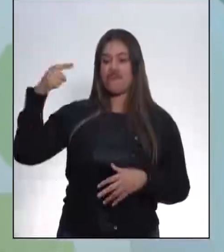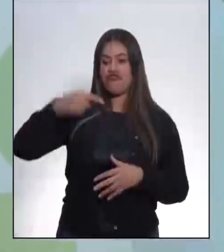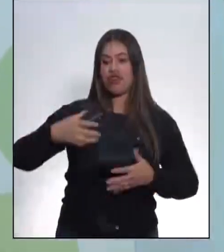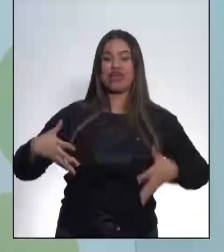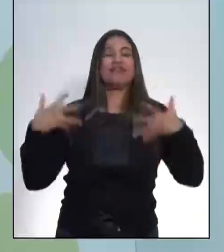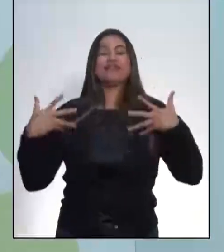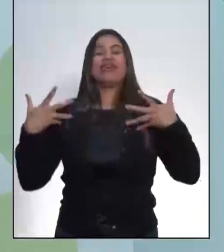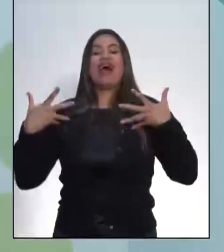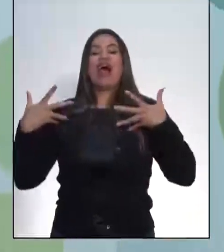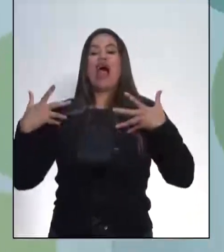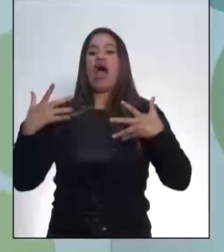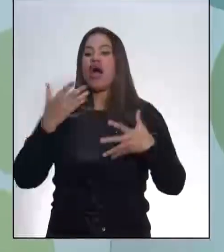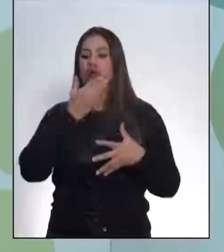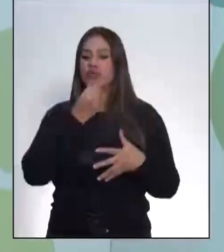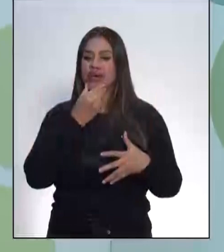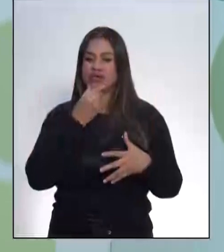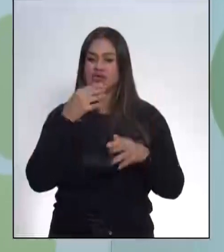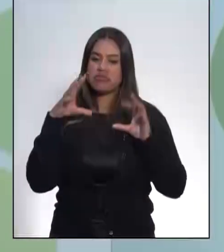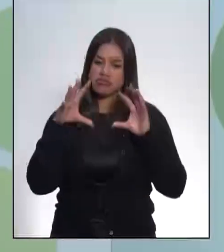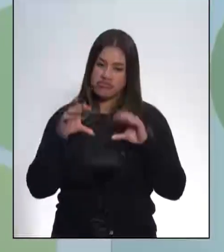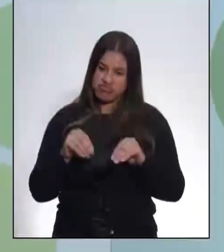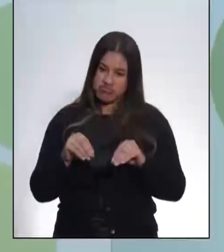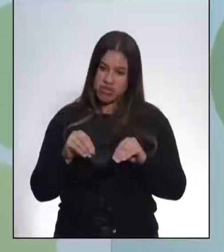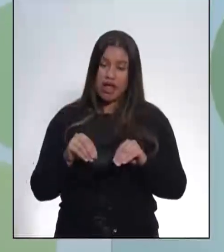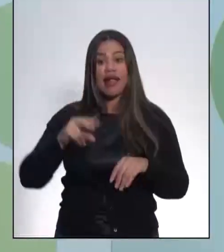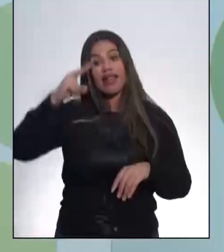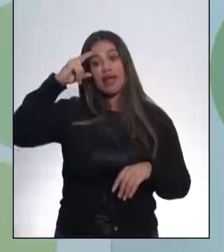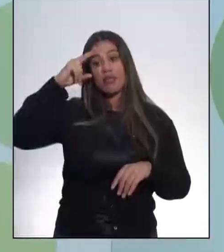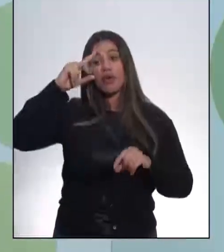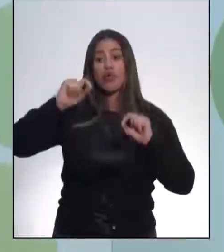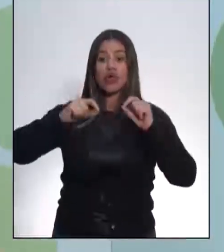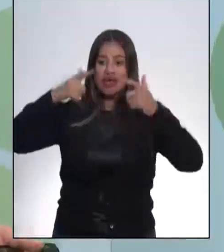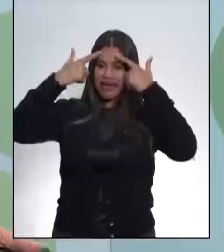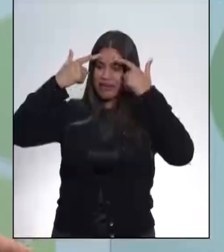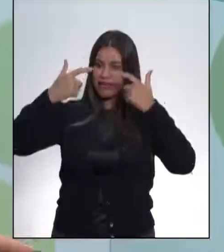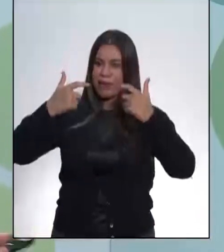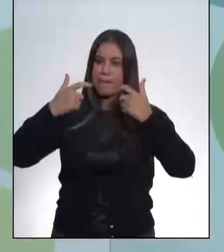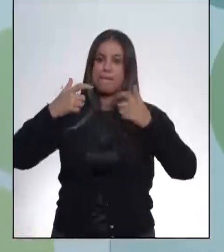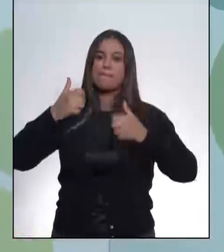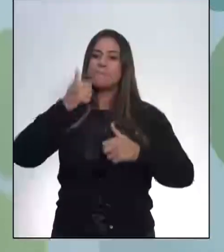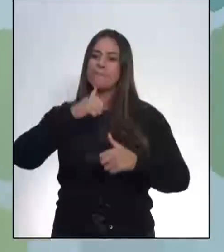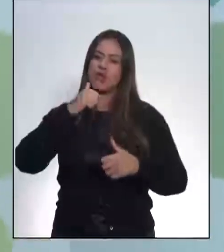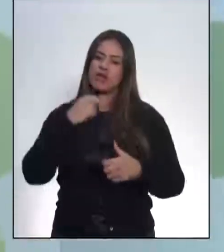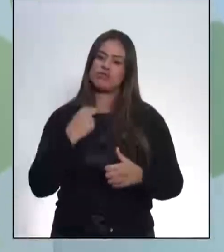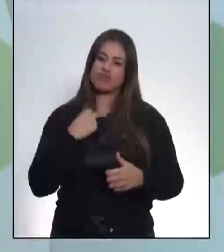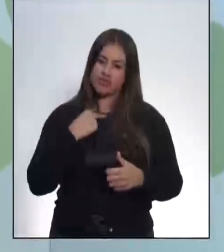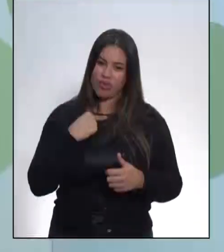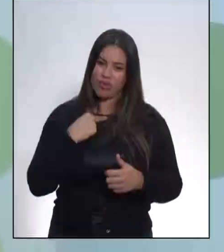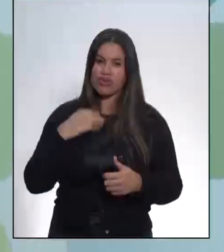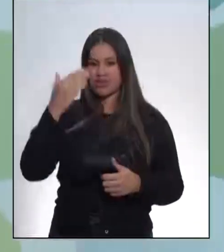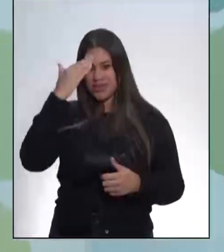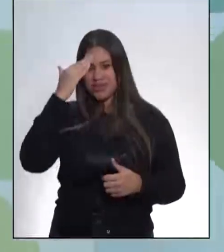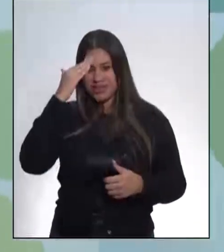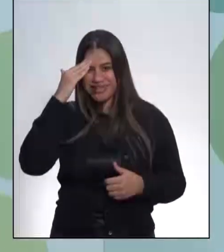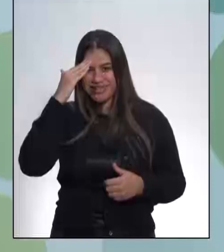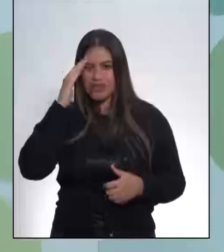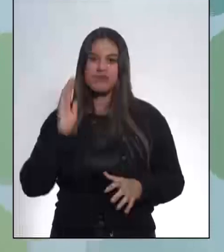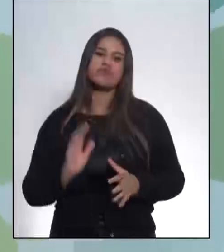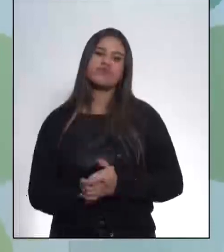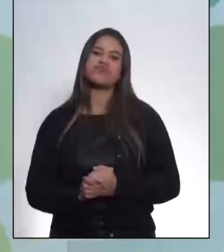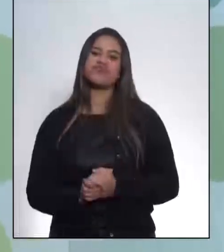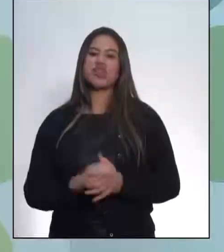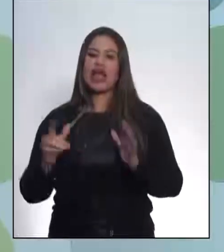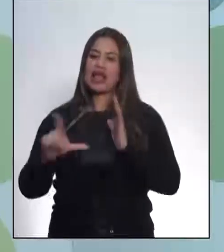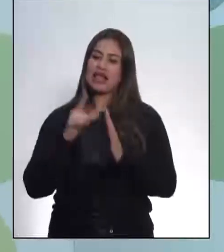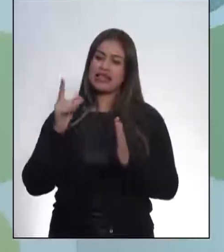ficar anoitecida. Fique aqui registrado que a gente é contra a violência contra a mulher, tá certo? Mas deu para entender. Sintético, mas literário. Não é